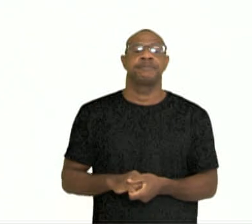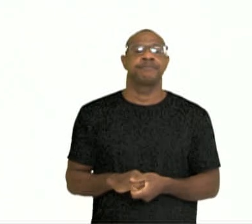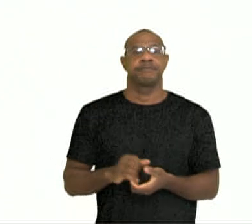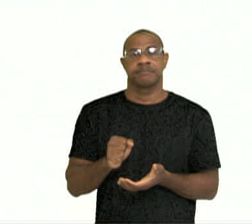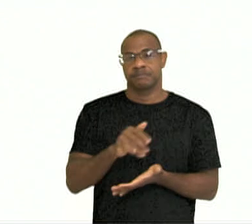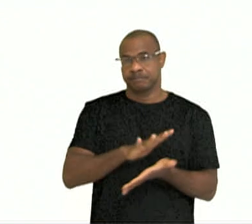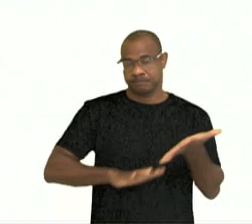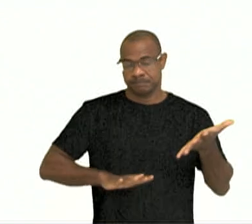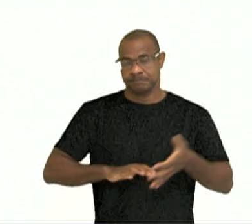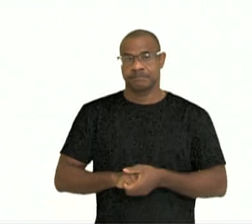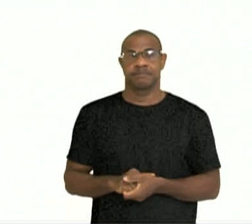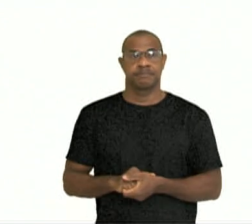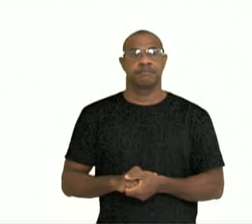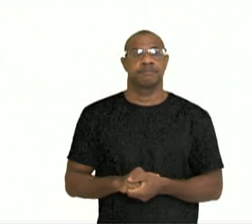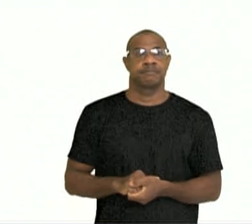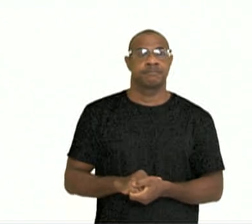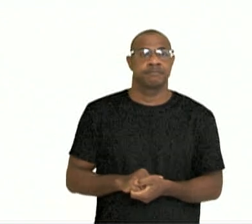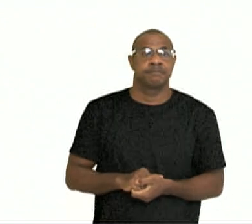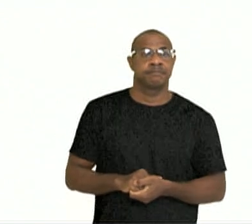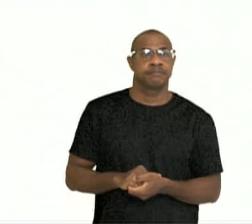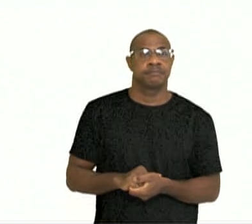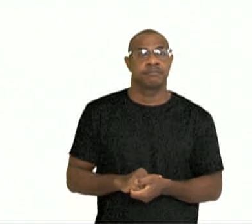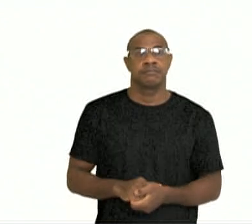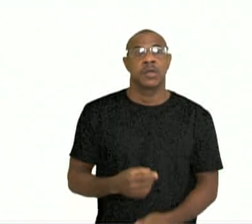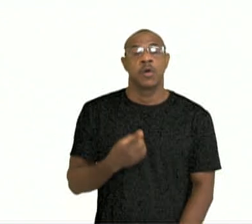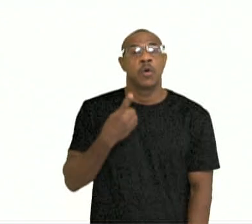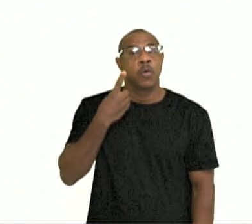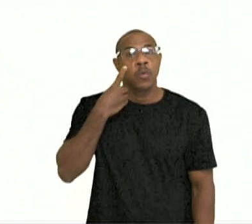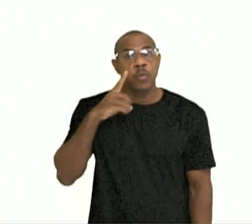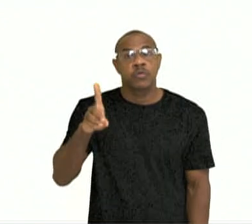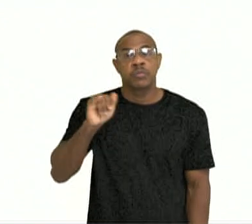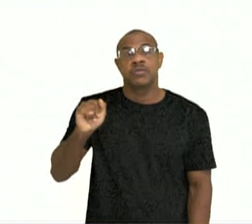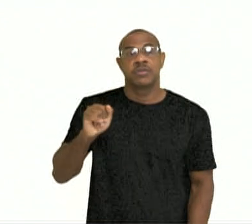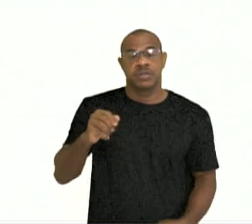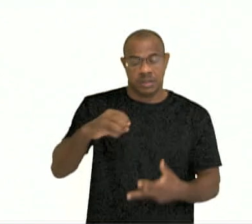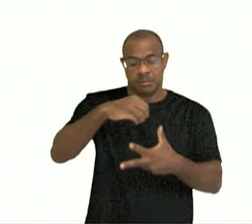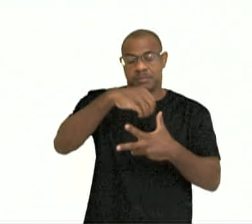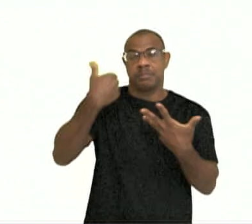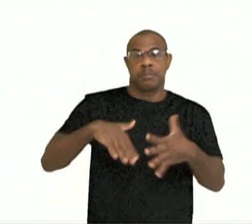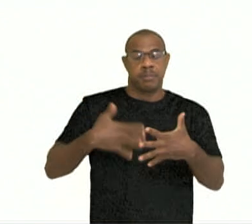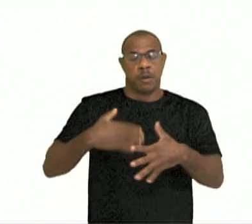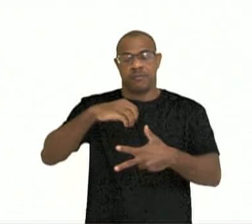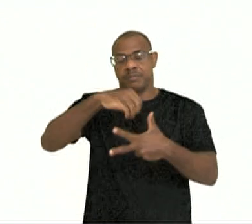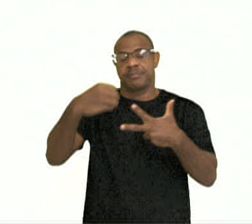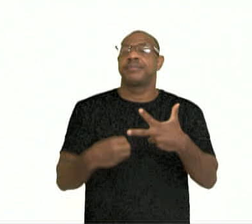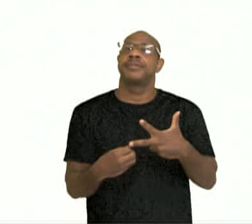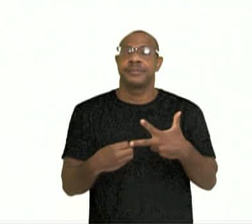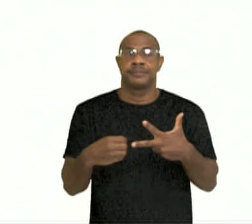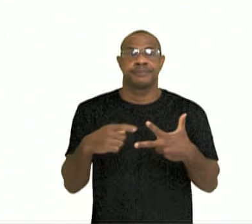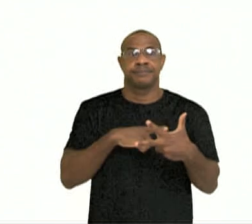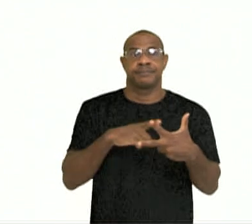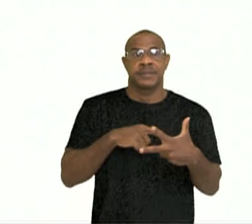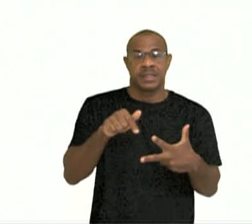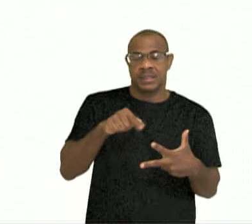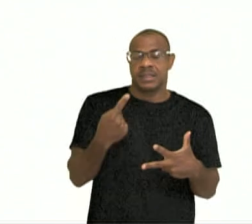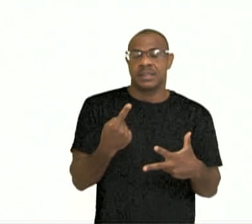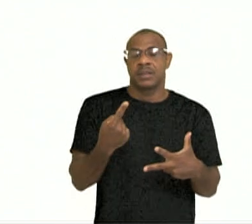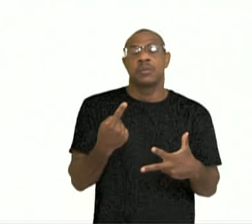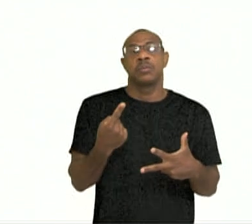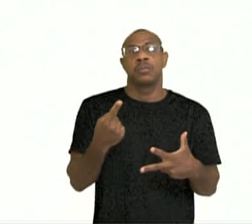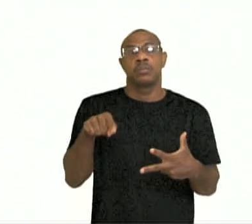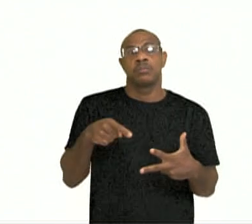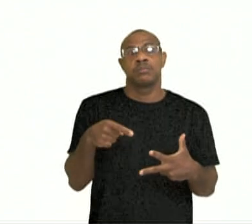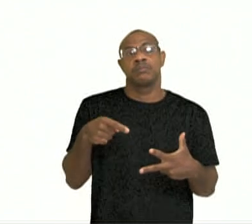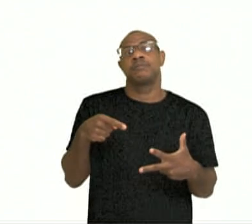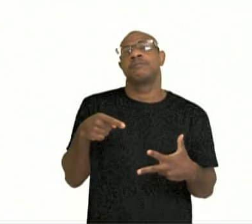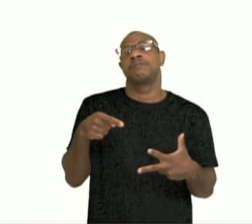Atividade 5. Último dia do Enem digital registra abstenção de